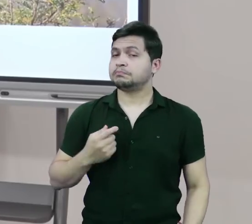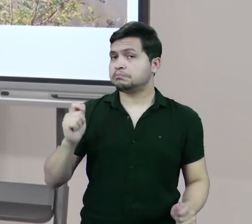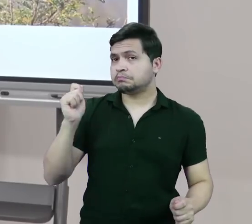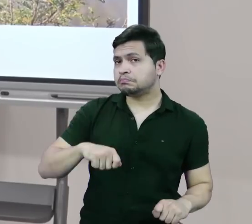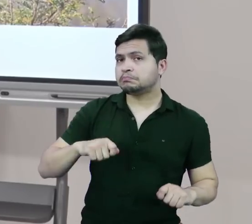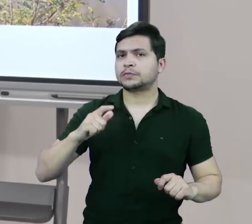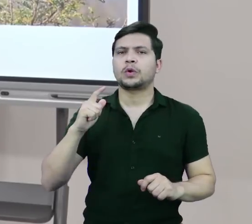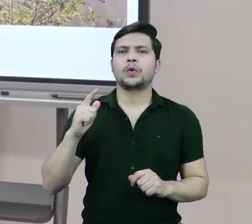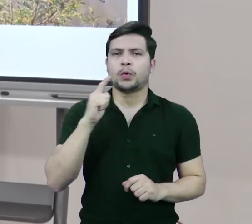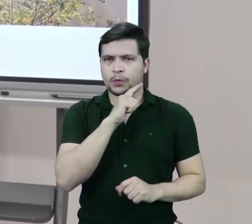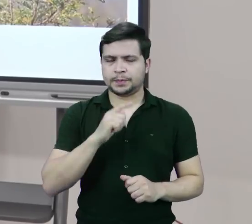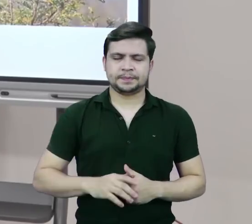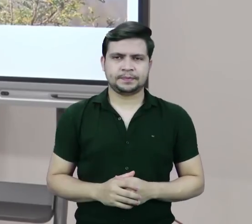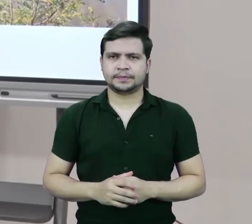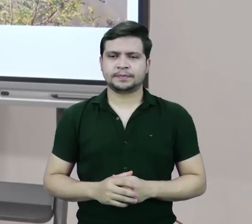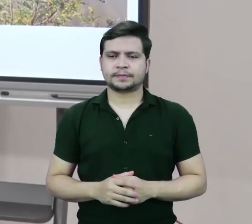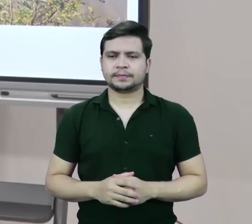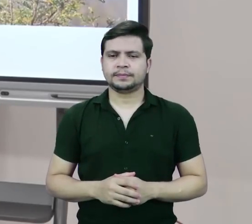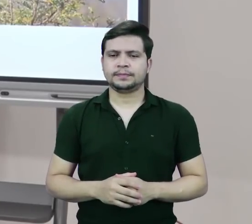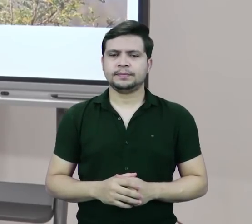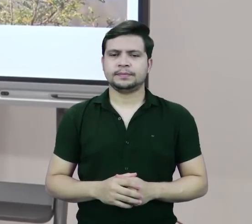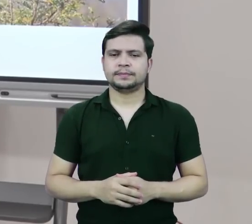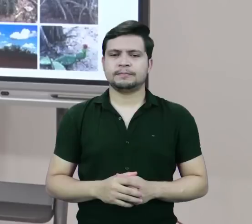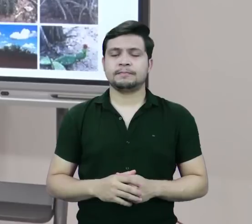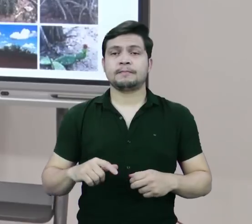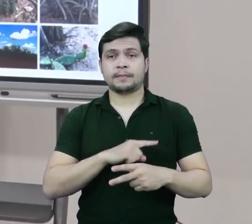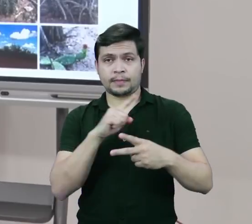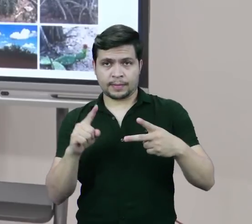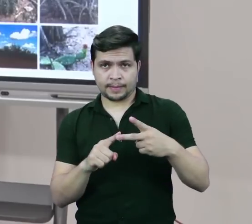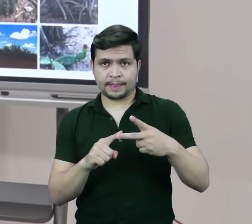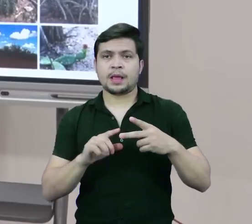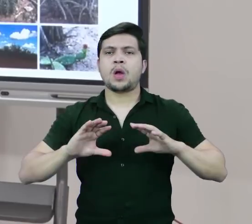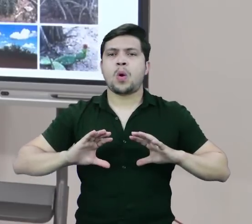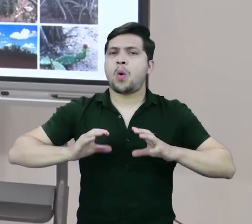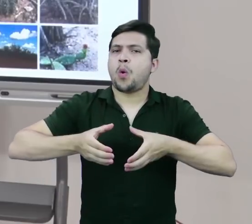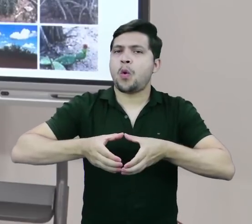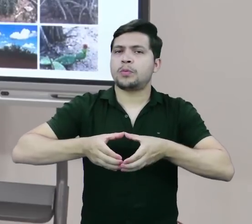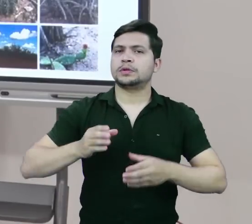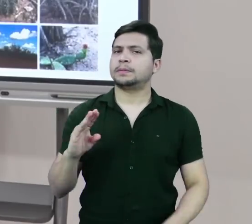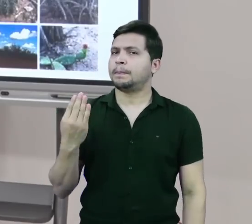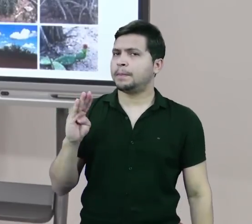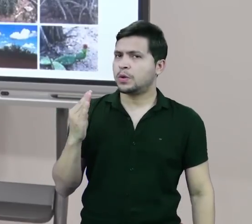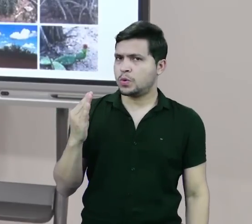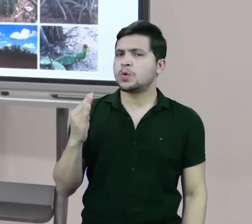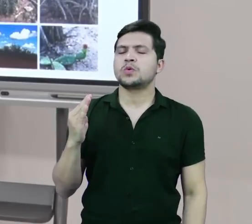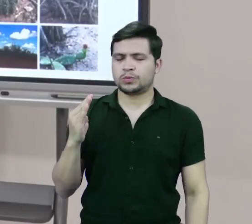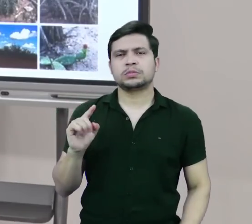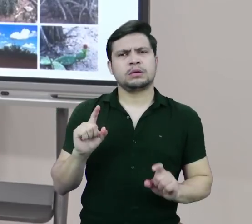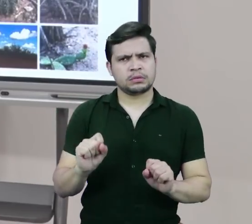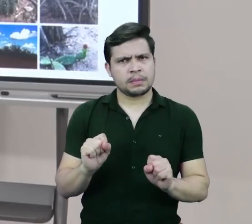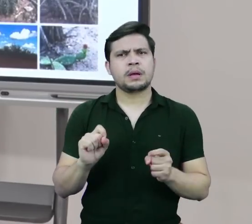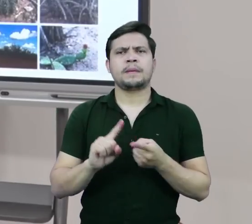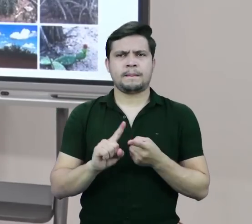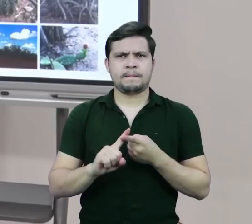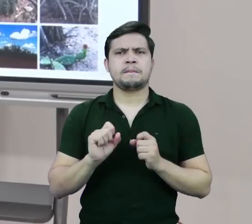em conjunto, tá? Formando uma população biológica. Já a comunidade biológica, também